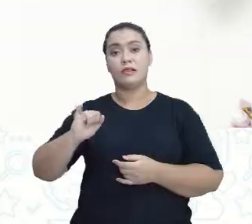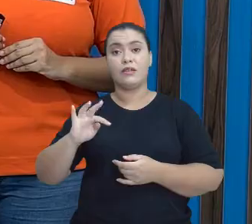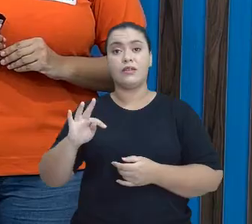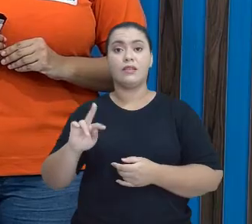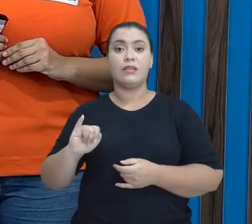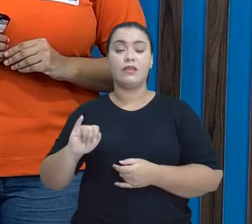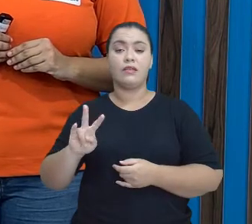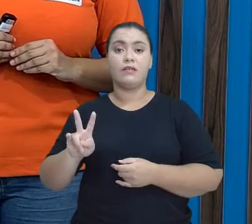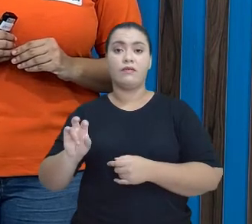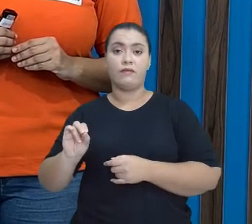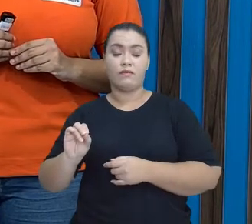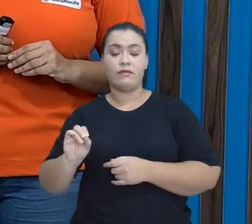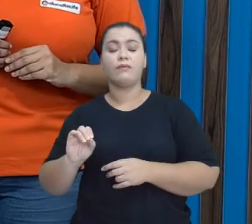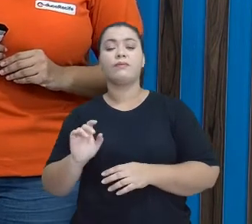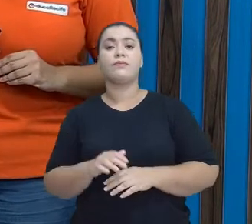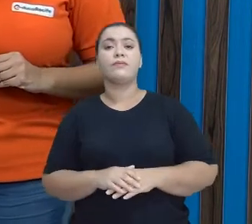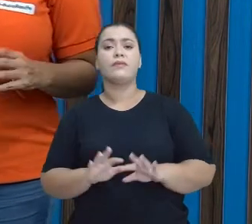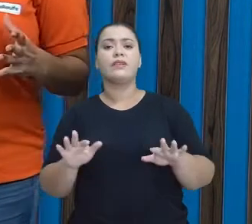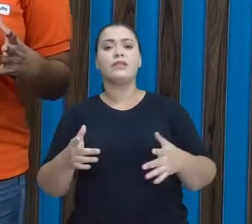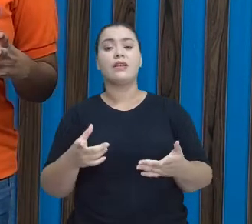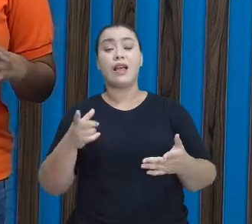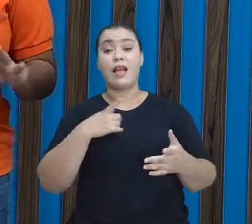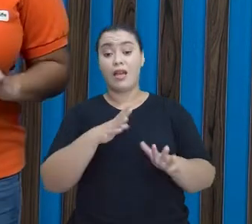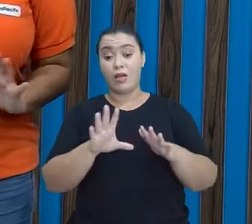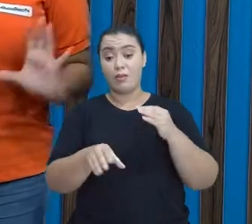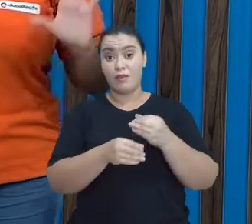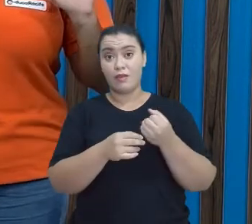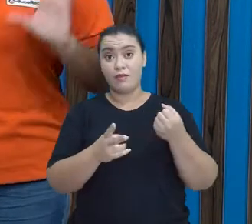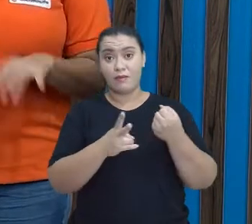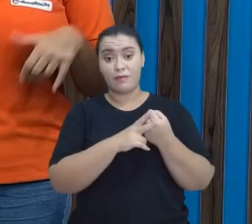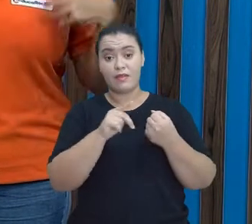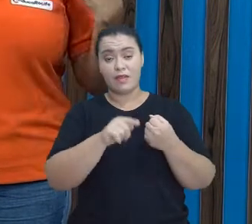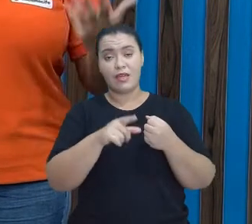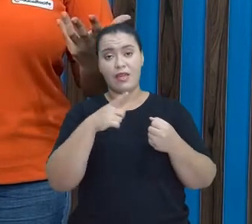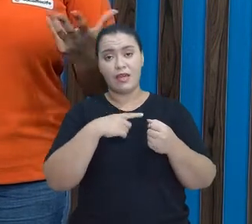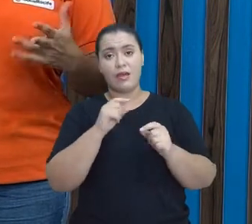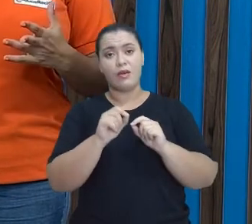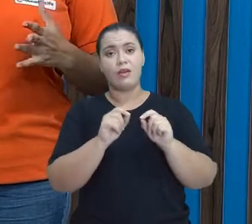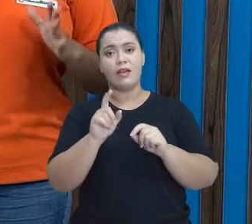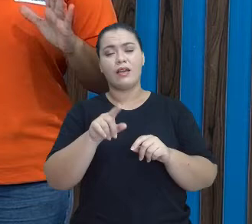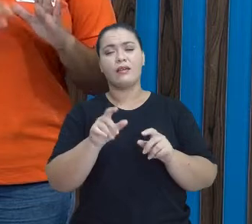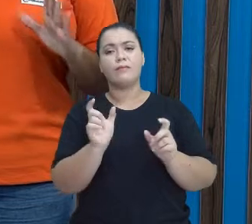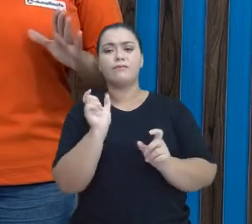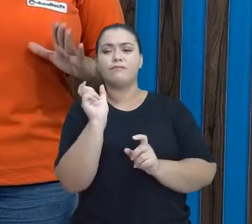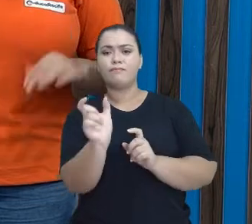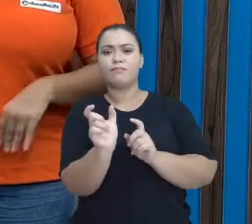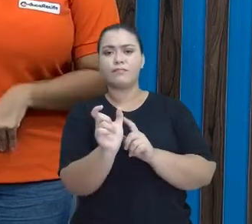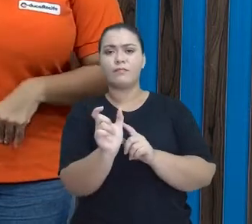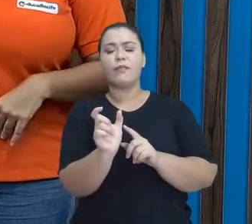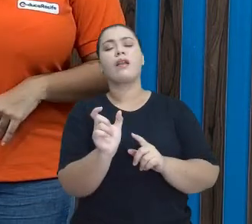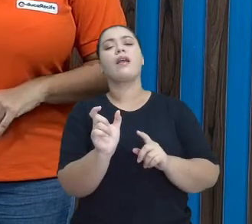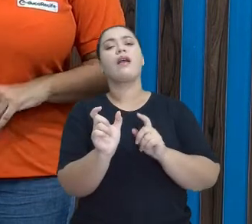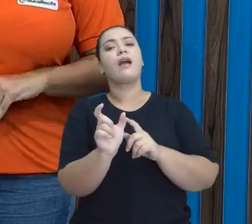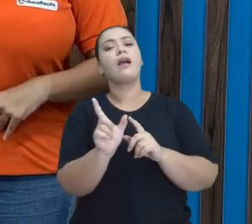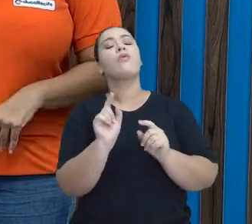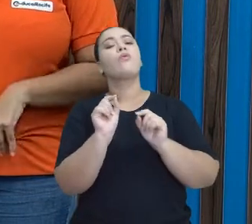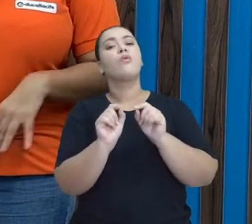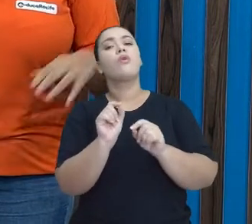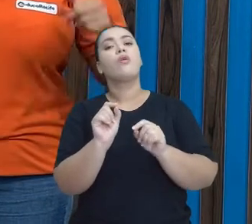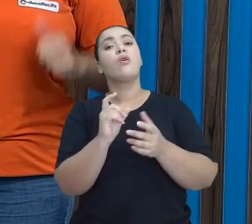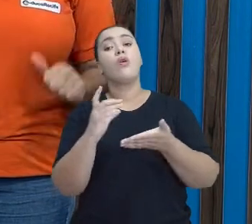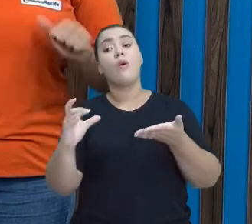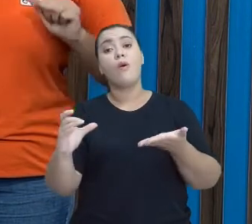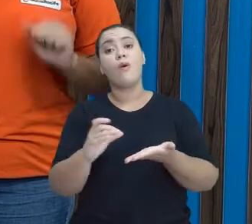ser aquele termo que vai completar, na verdade são mais de uns termos, né? Vai completar